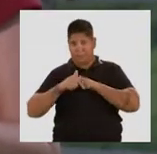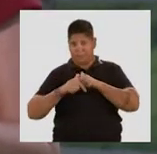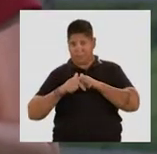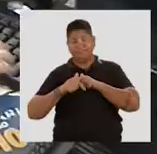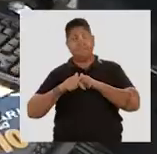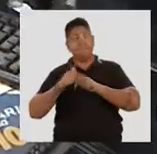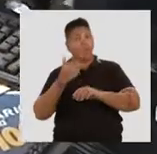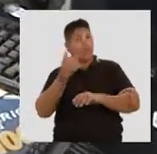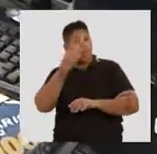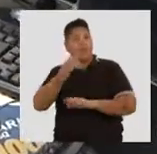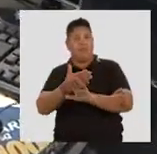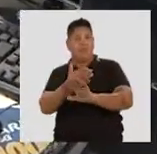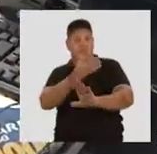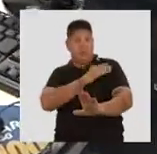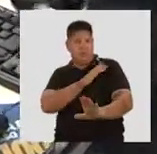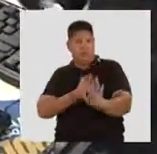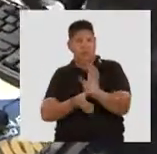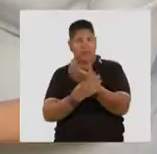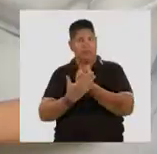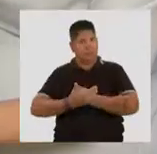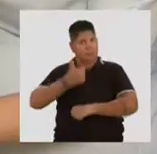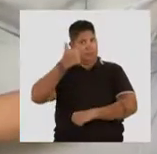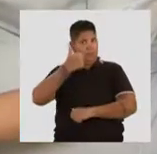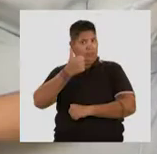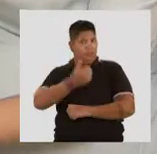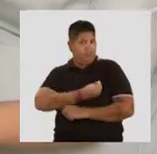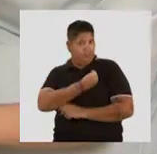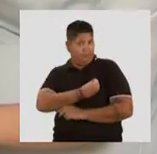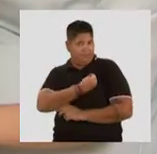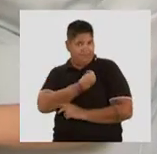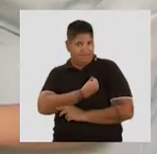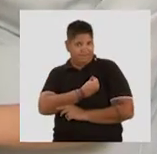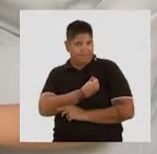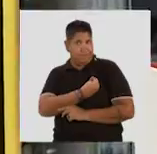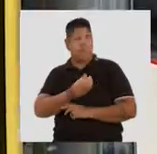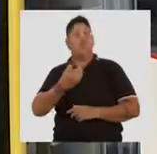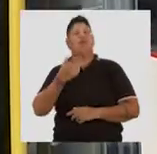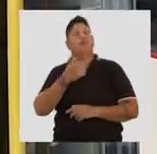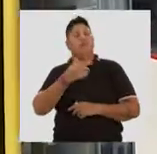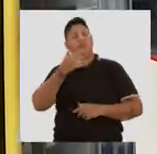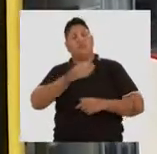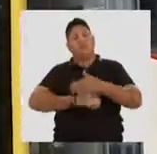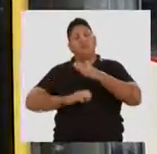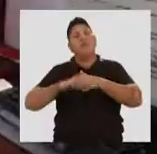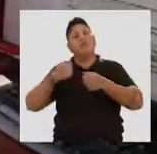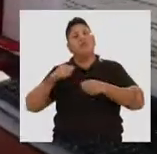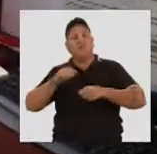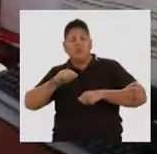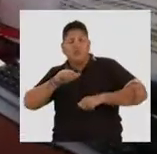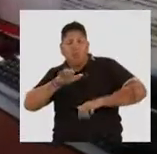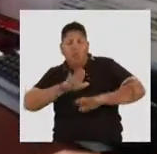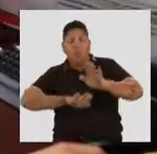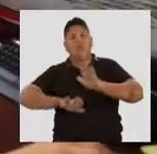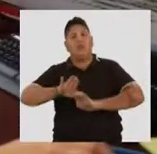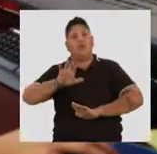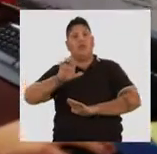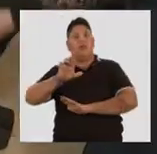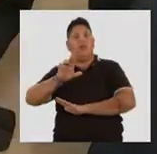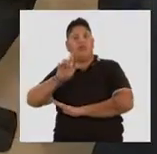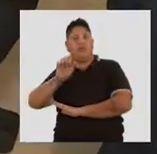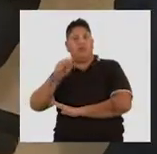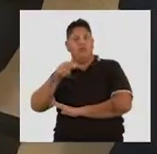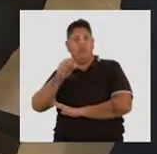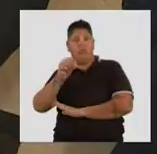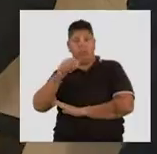do Trabalho. Para evitar afastamentos e garantir melhor qualidade de vida, o empregador deve ficar atento à